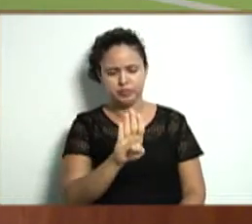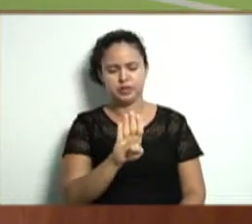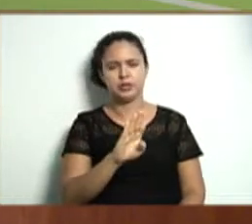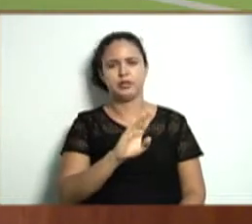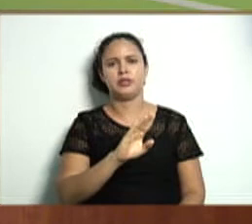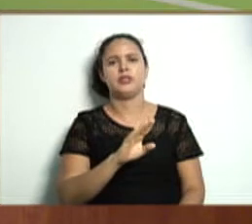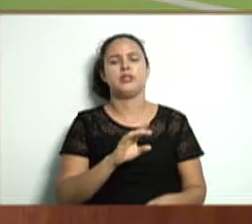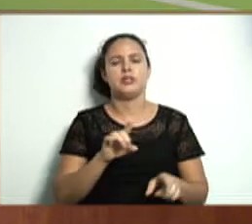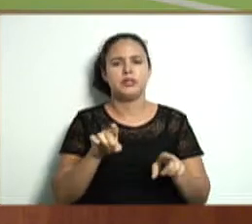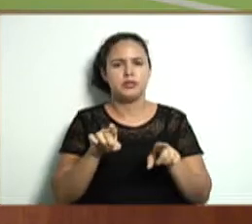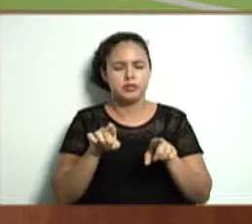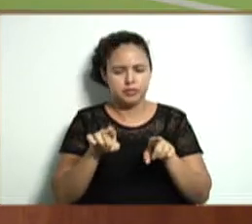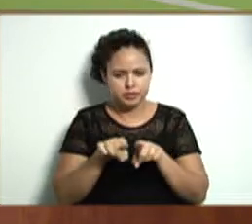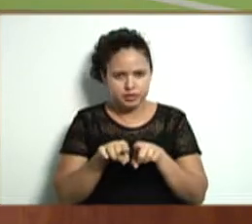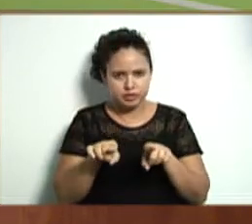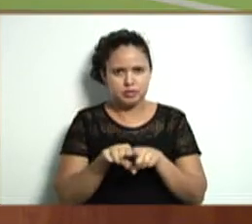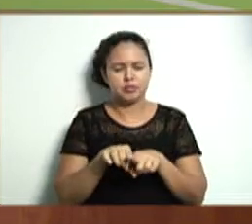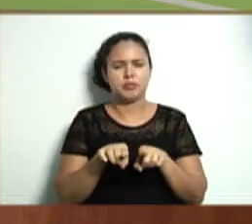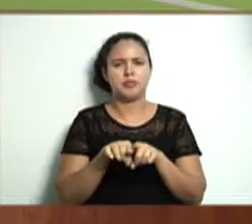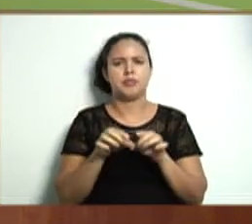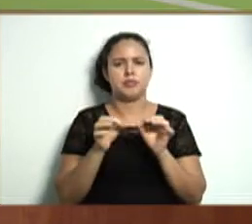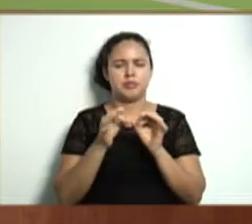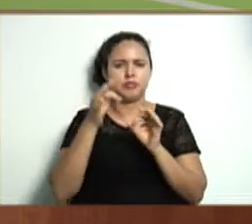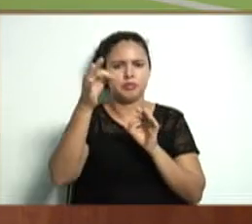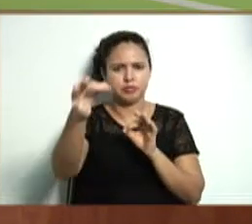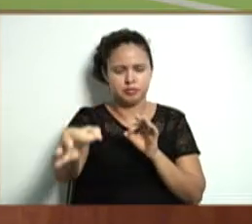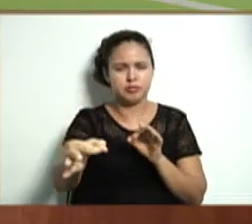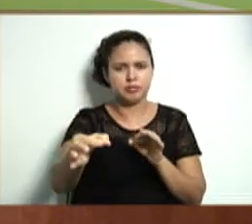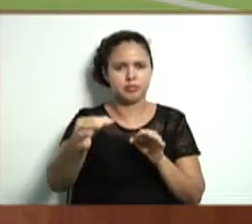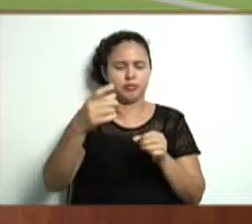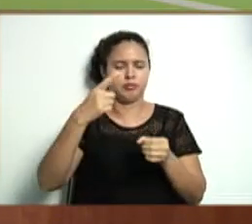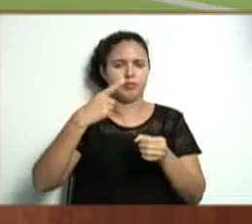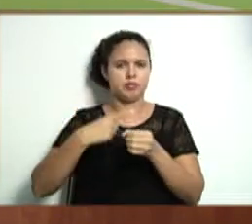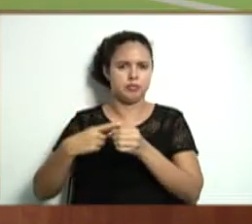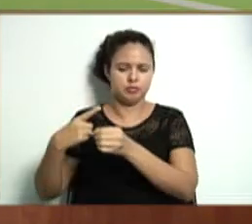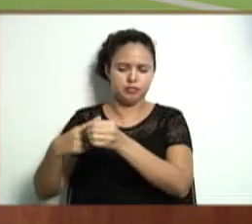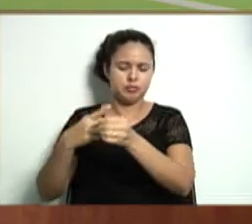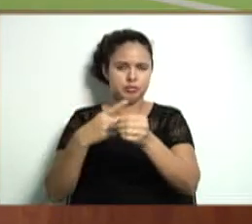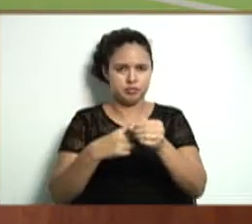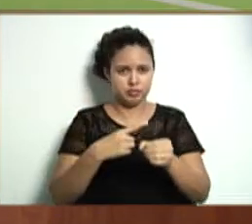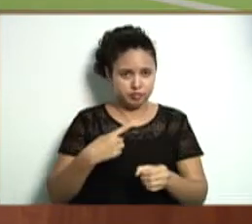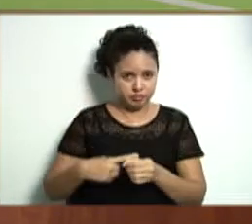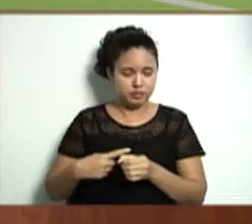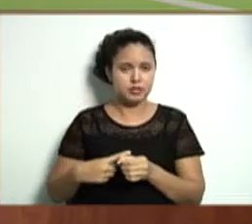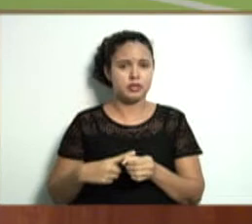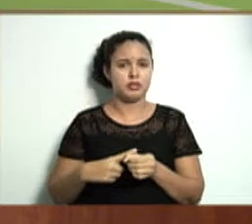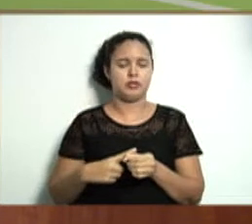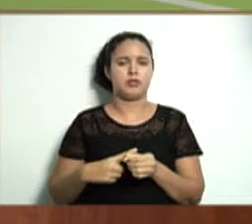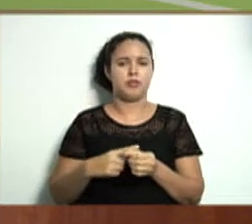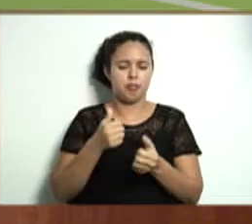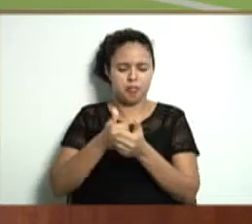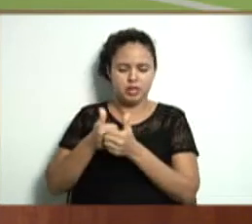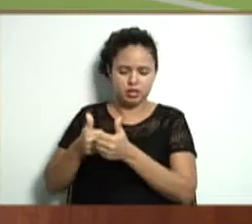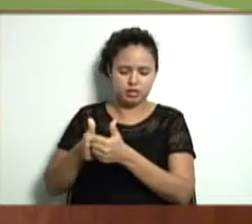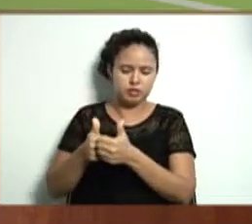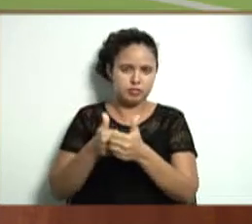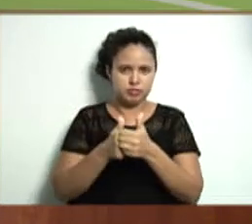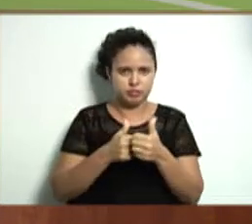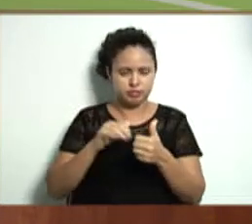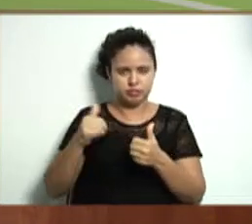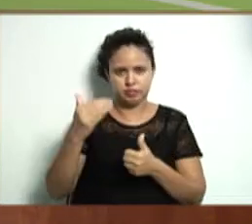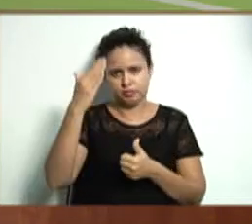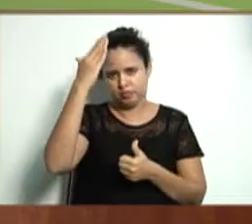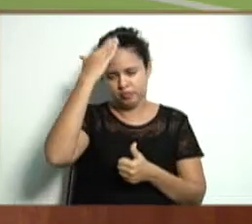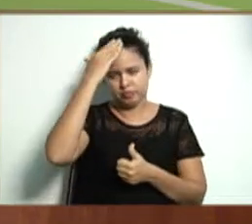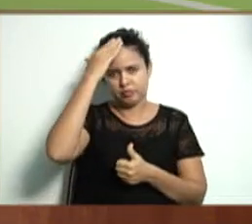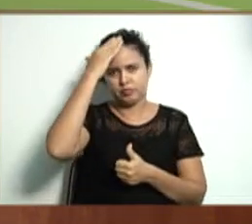da Escola Jorge Teixeira, de Ji-Paraná, não de Nova Londrina, de Ji-Paraná, de Ji-Paraná. Lá da Escola